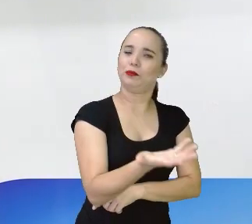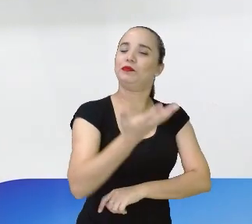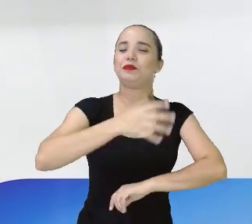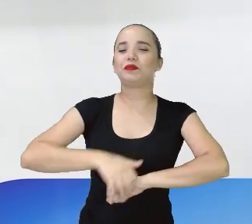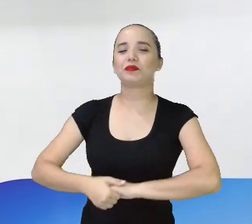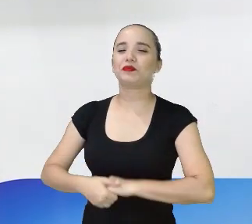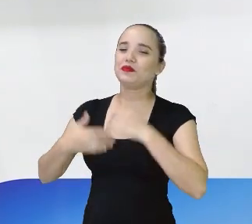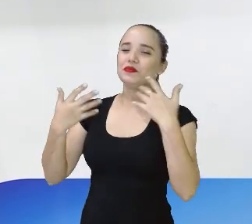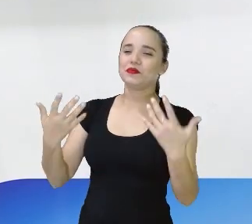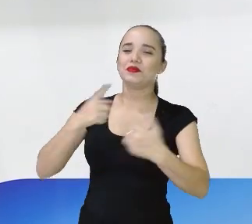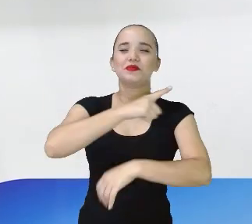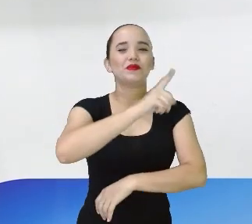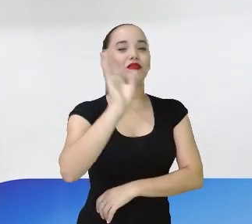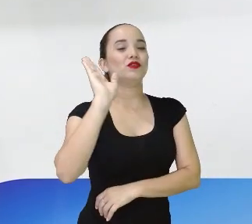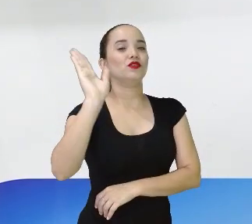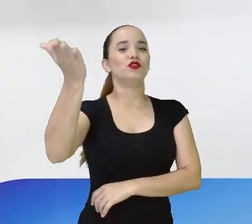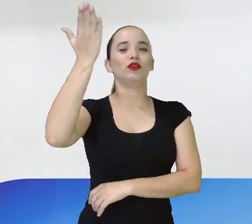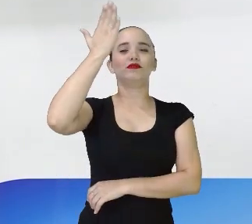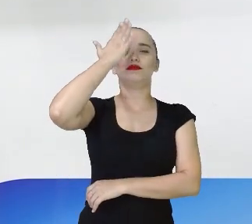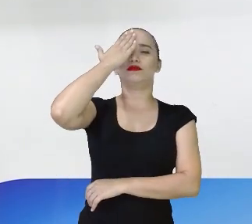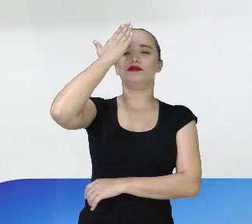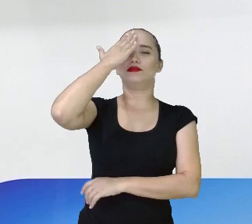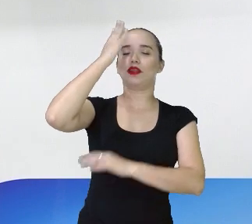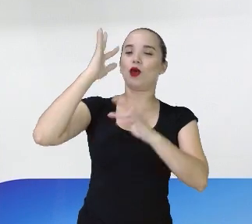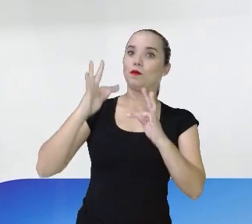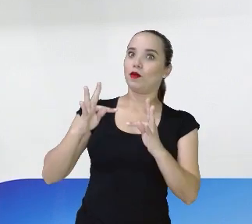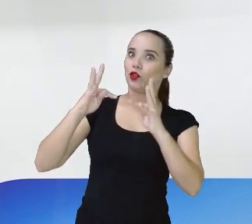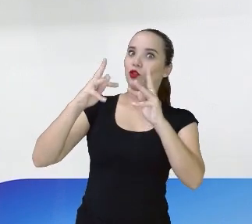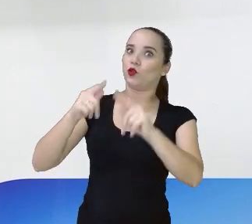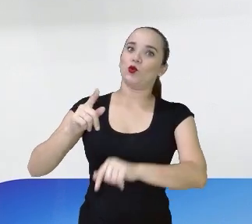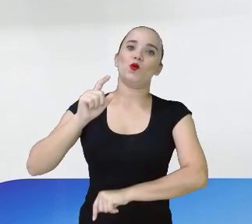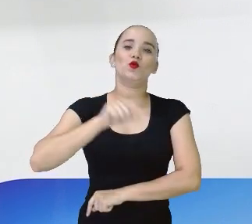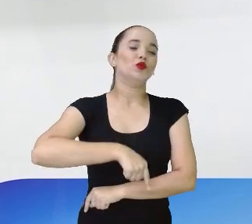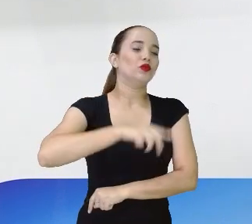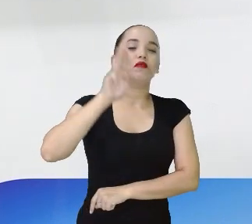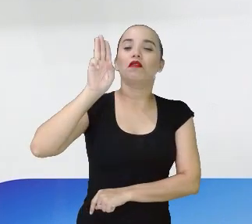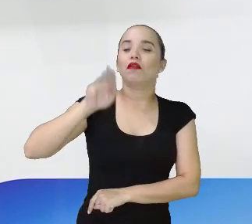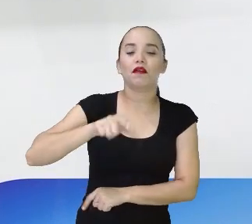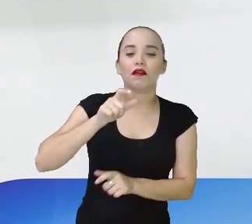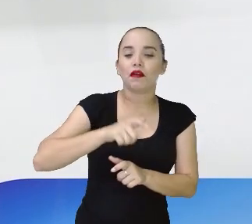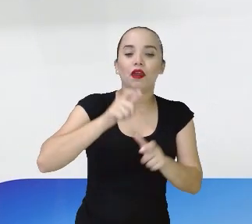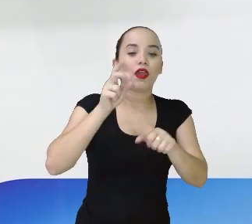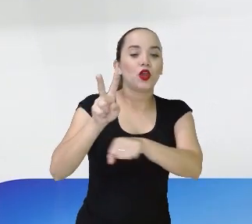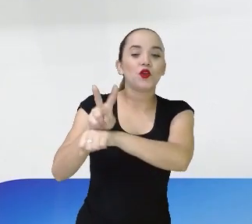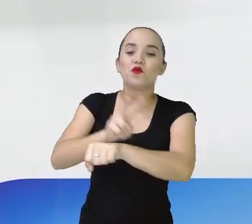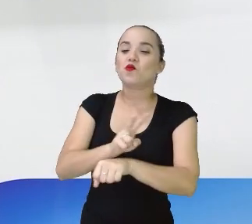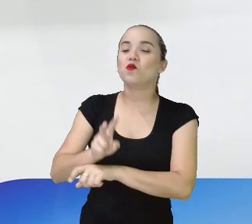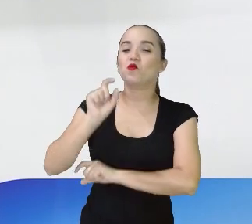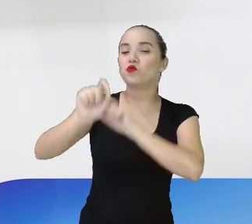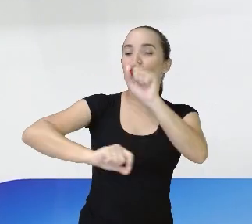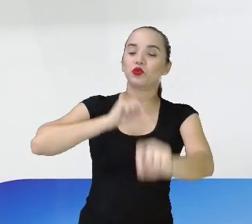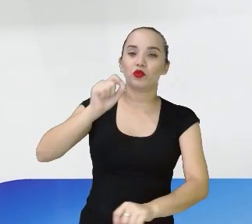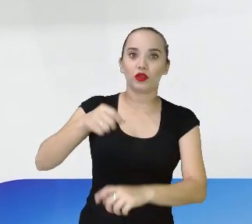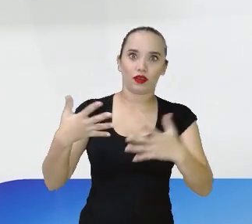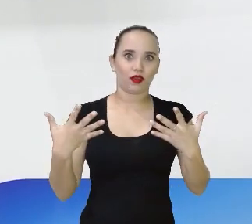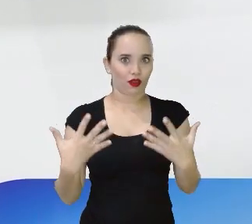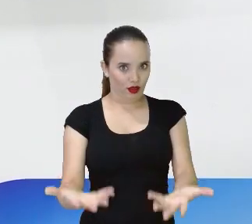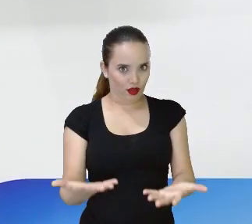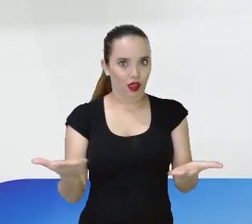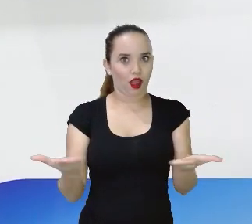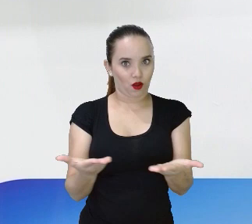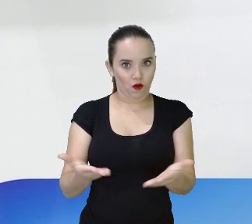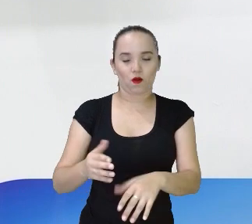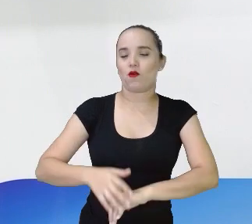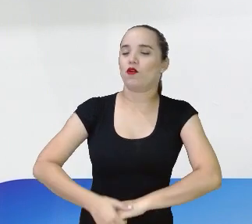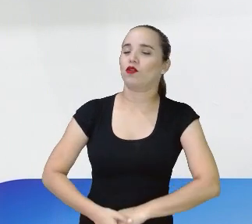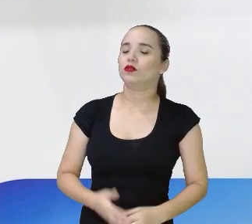sabem tudo, já sabem quem é que cuida de quê aqui, vamos ver o que é que nós iremos estudar hoje, né? O que é que a